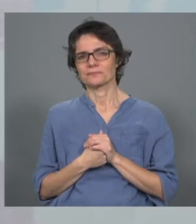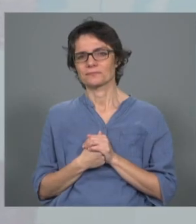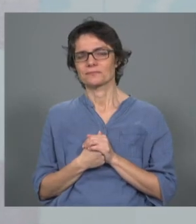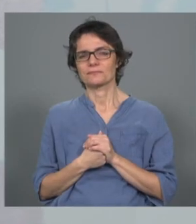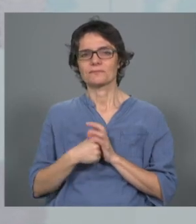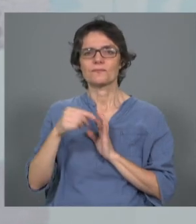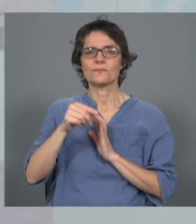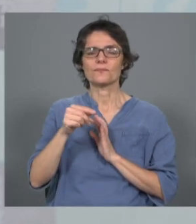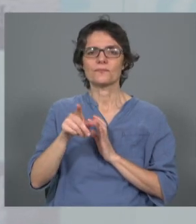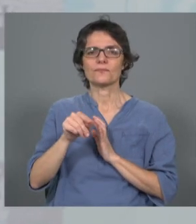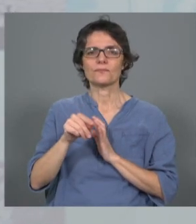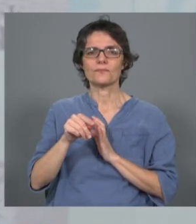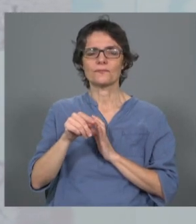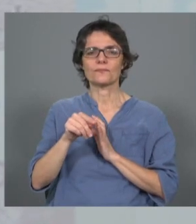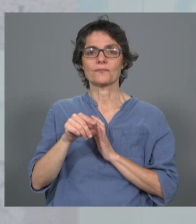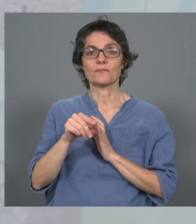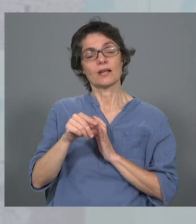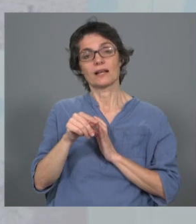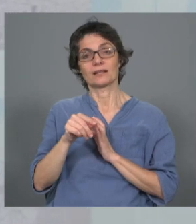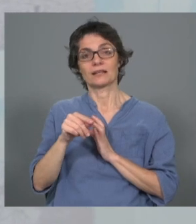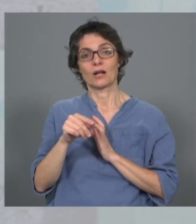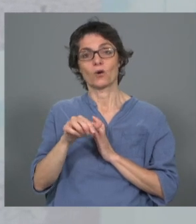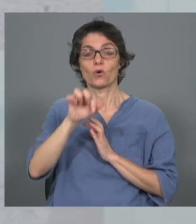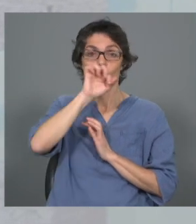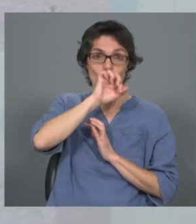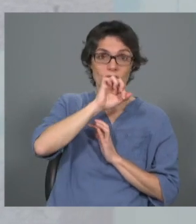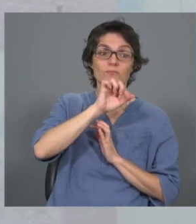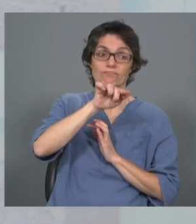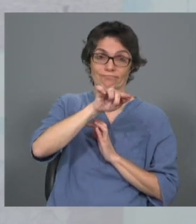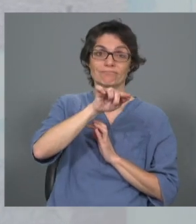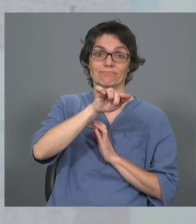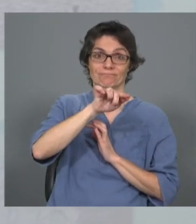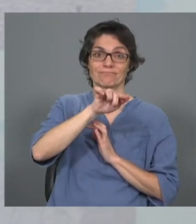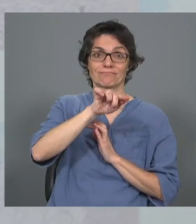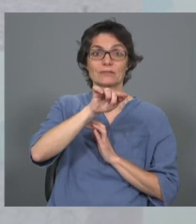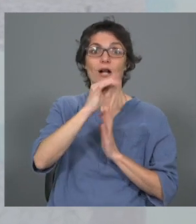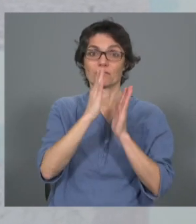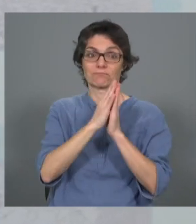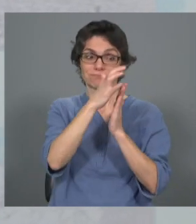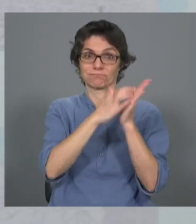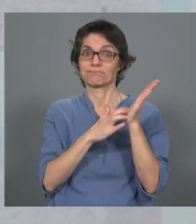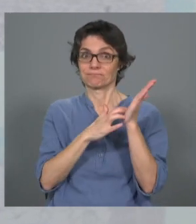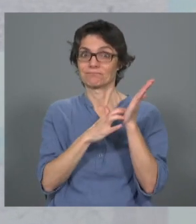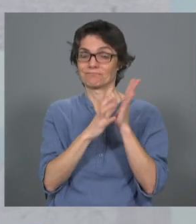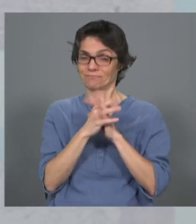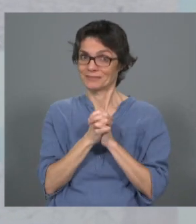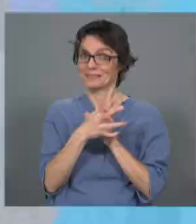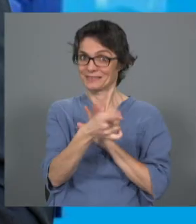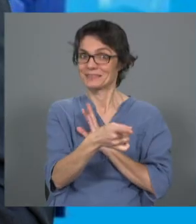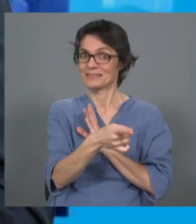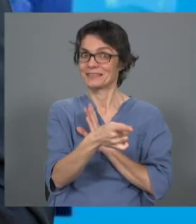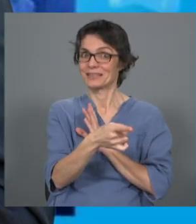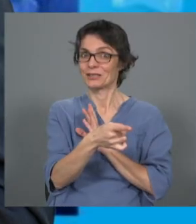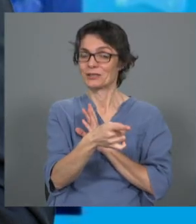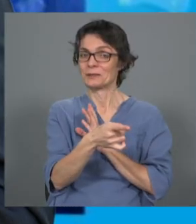realidade que também não passou despercebida aos nossos bispos, não é? Há uma nota pastoral também Sim, que se